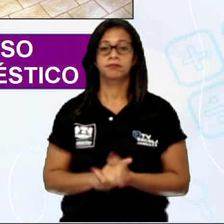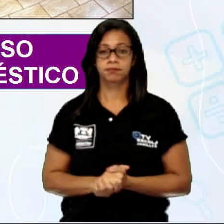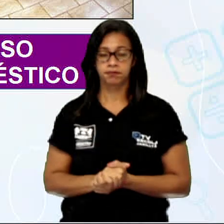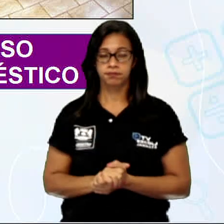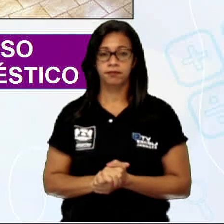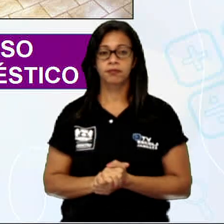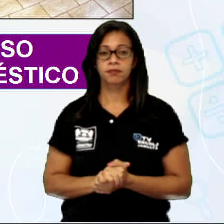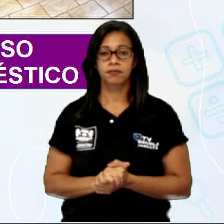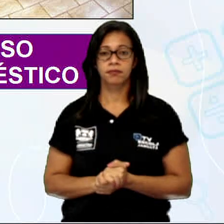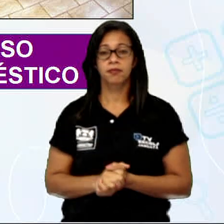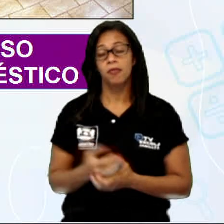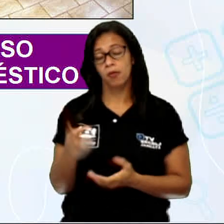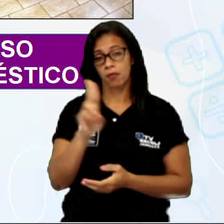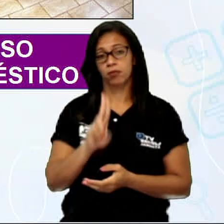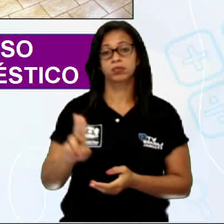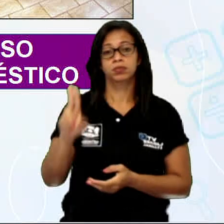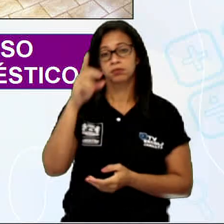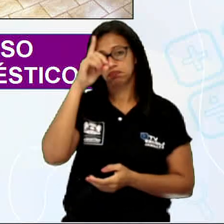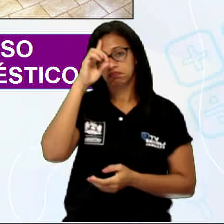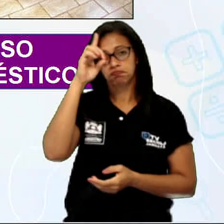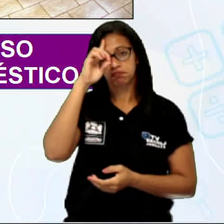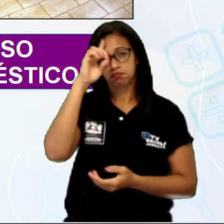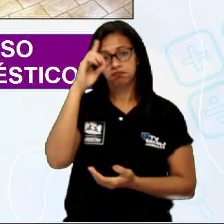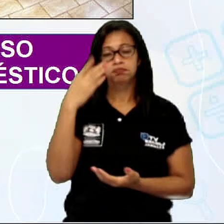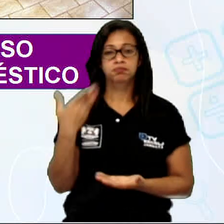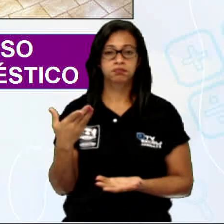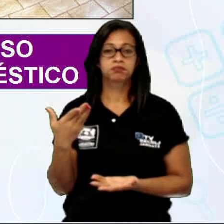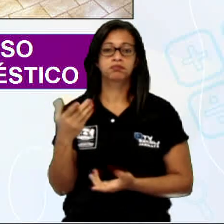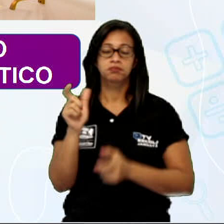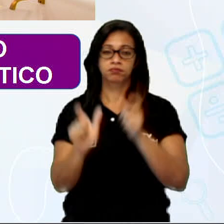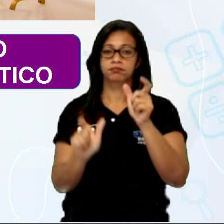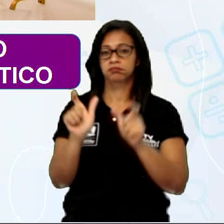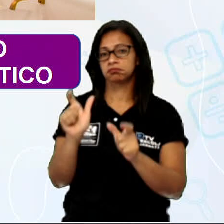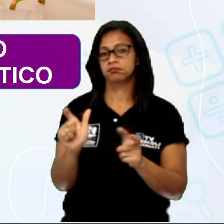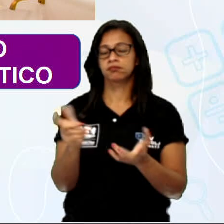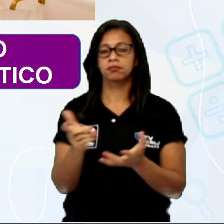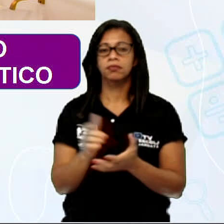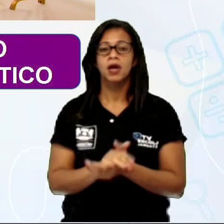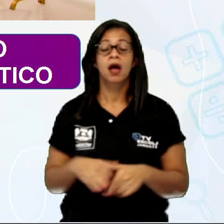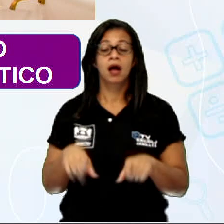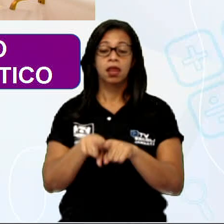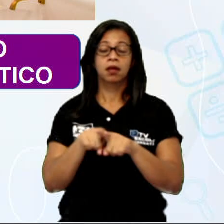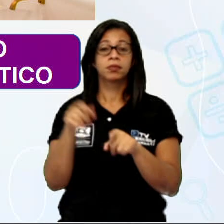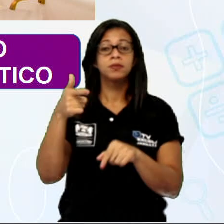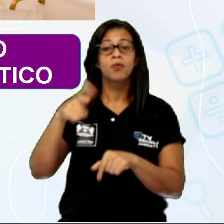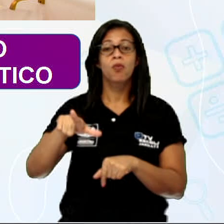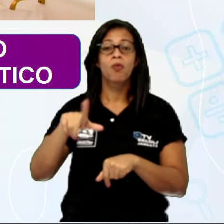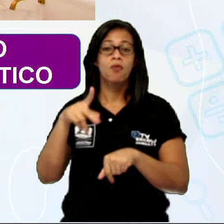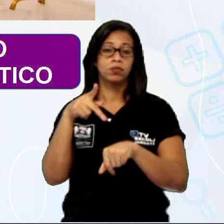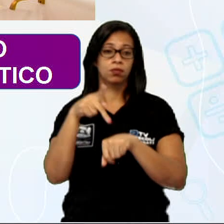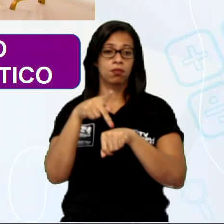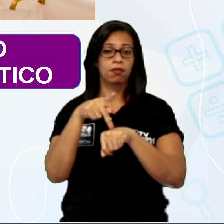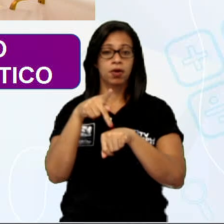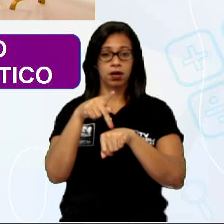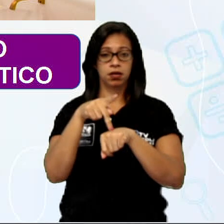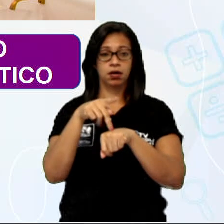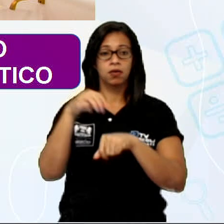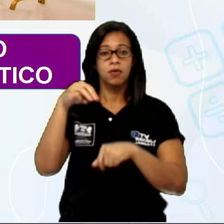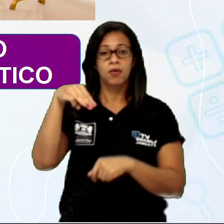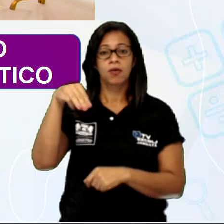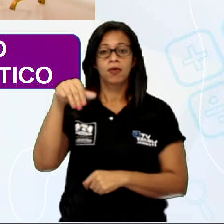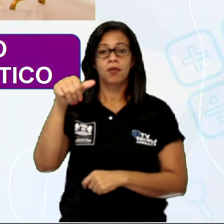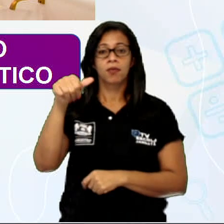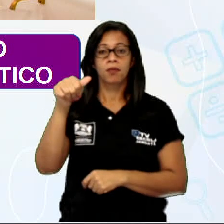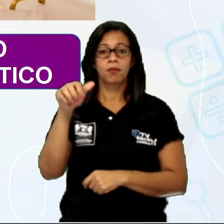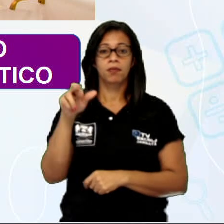utilizado no nosso dia a dia. Outro tipo de rocha é o mármore, né? O